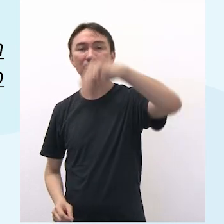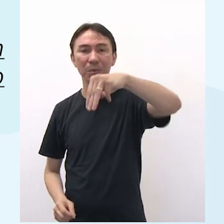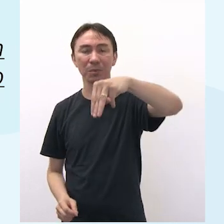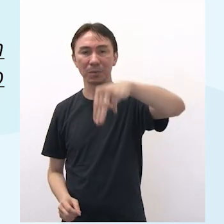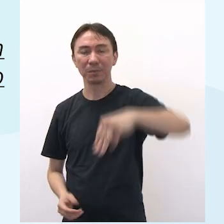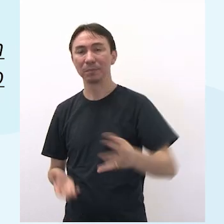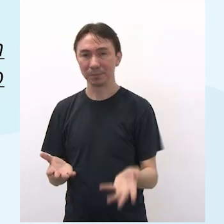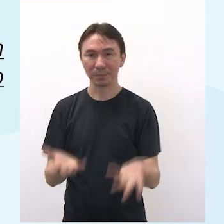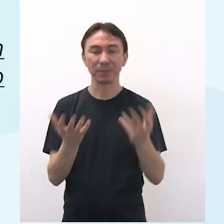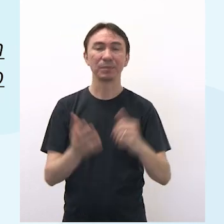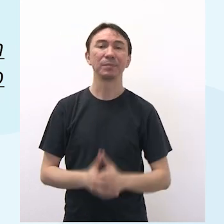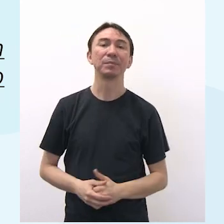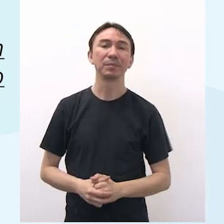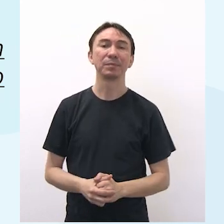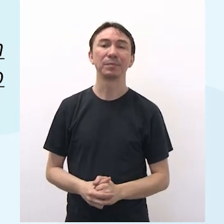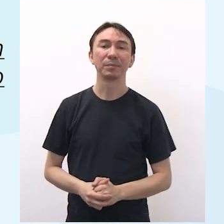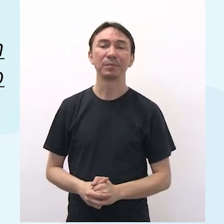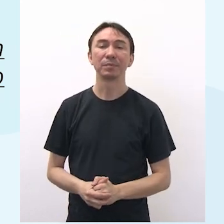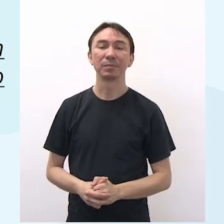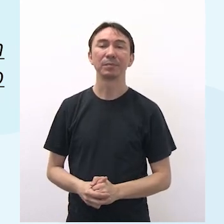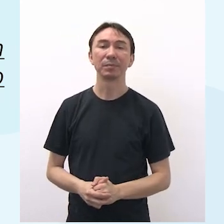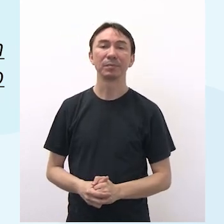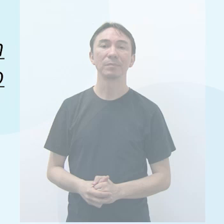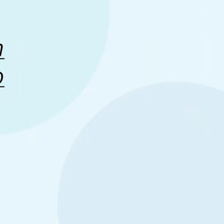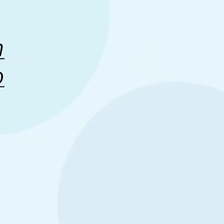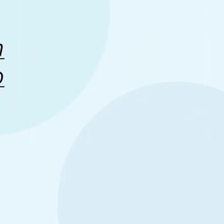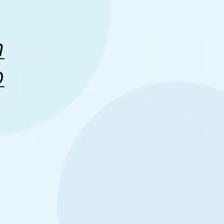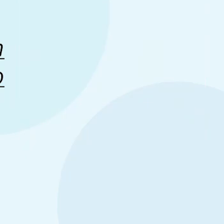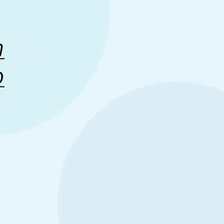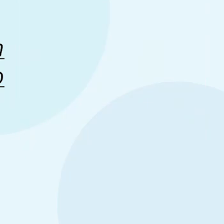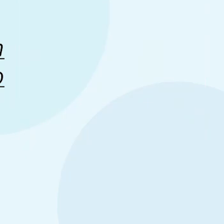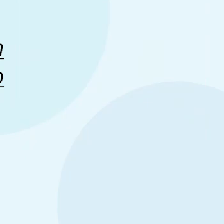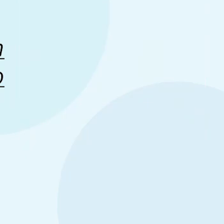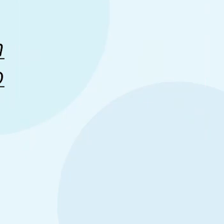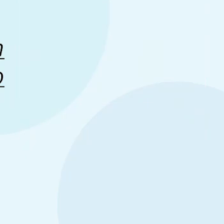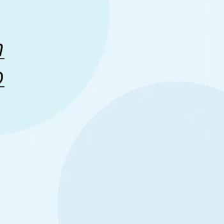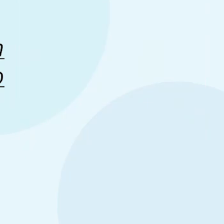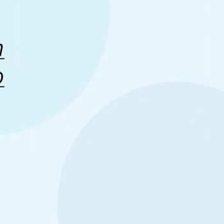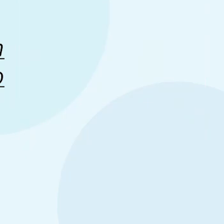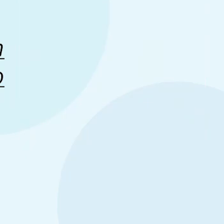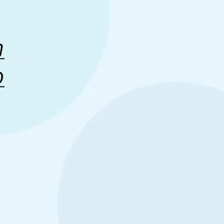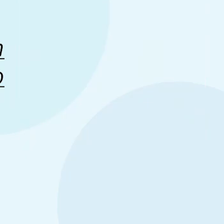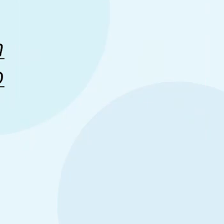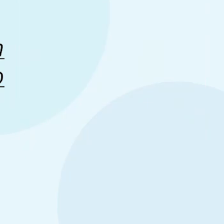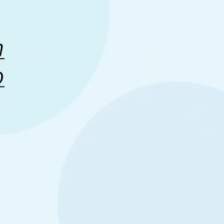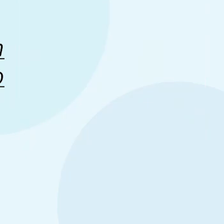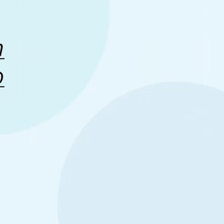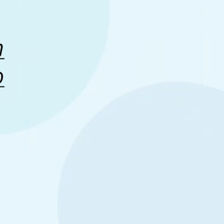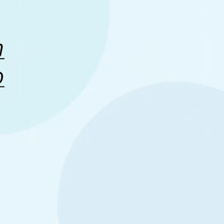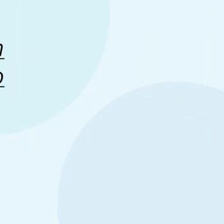por favor. Eu faço depois a moderação.